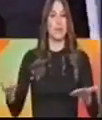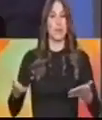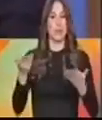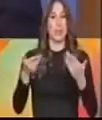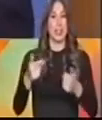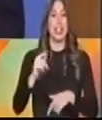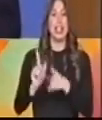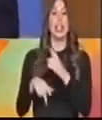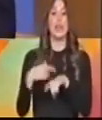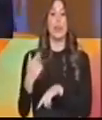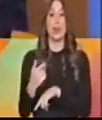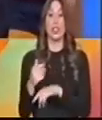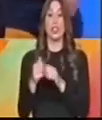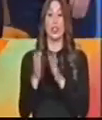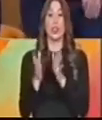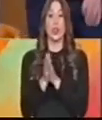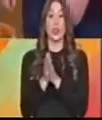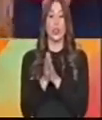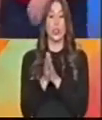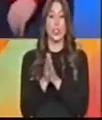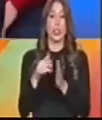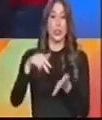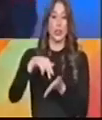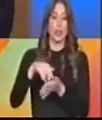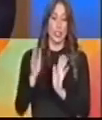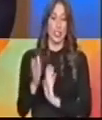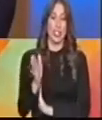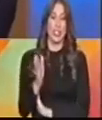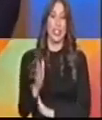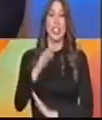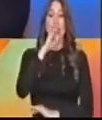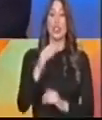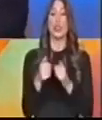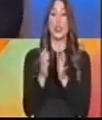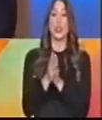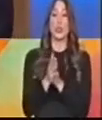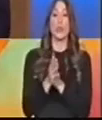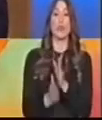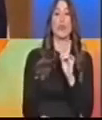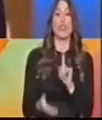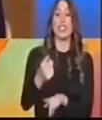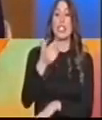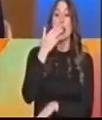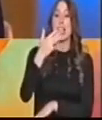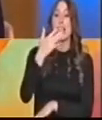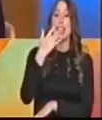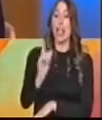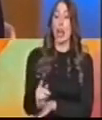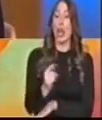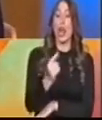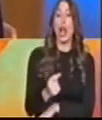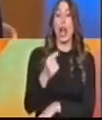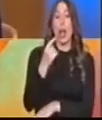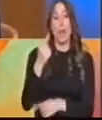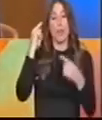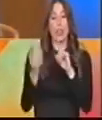E depois todos fossem capazes... Sim, já estão todos de pé, não custa nada. E se todos fossem capazes de cantar uma famosa música dele, que é